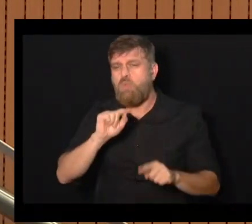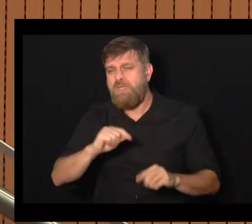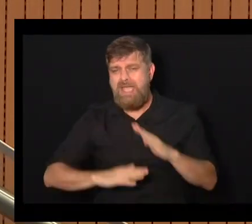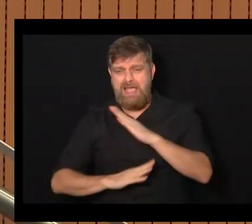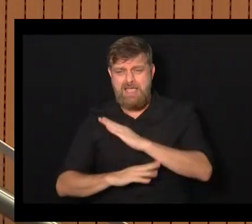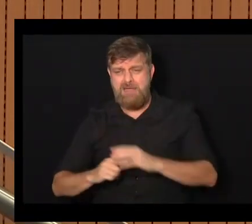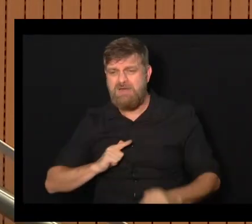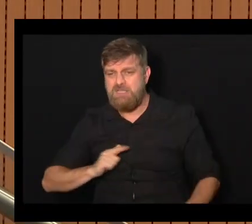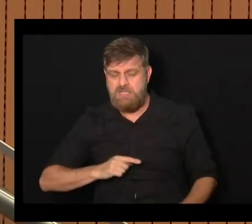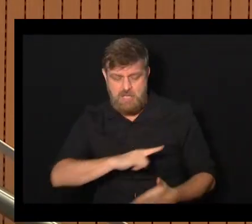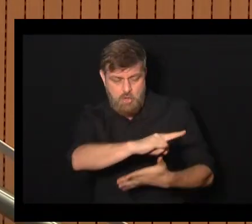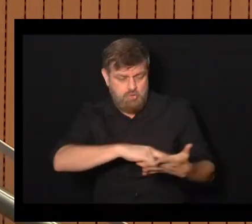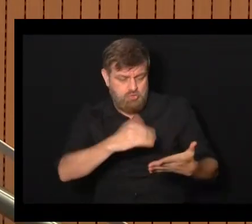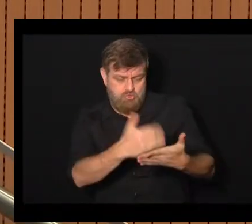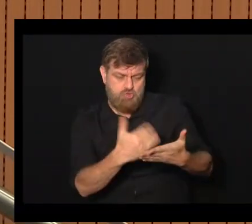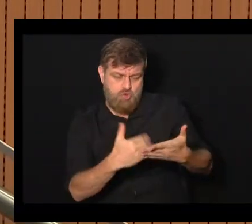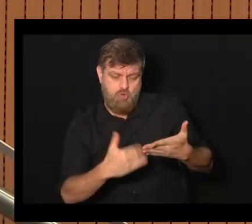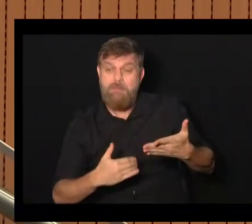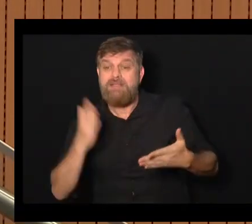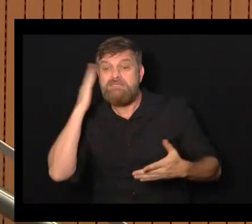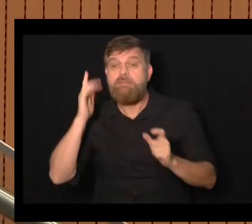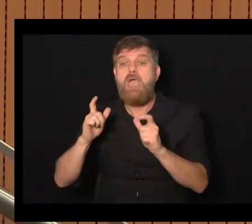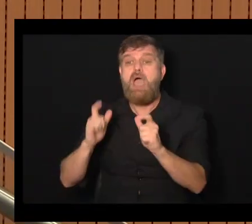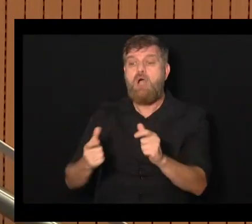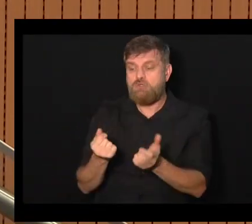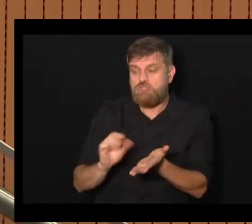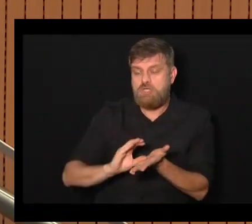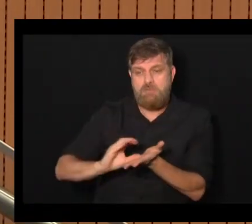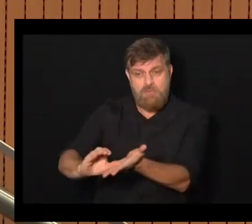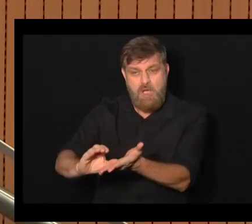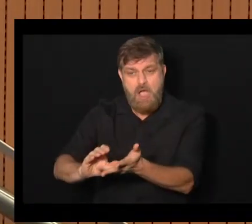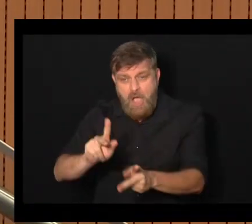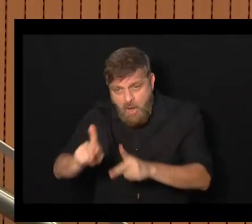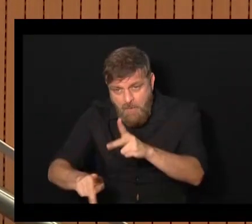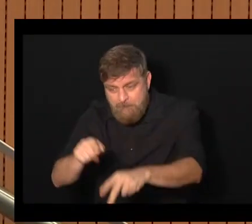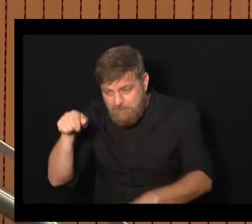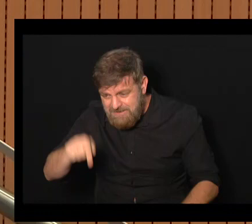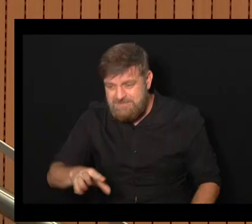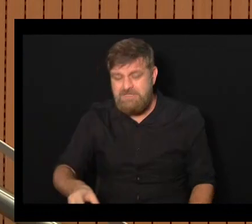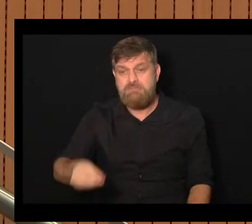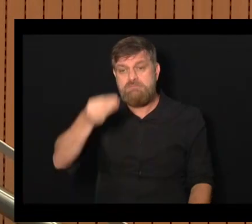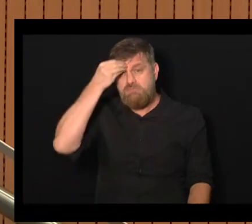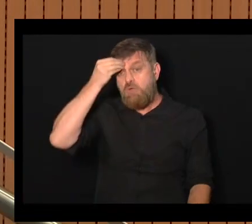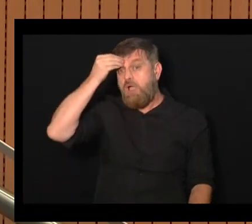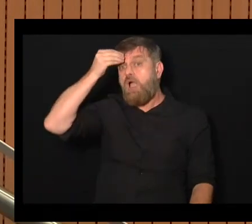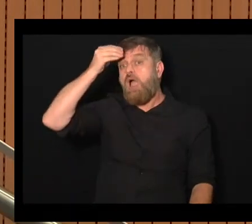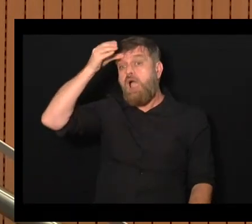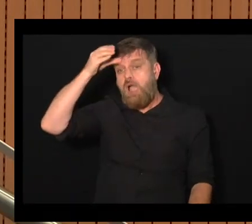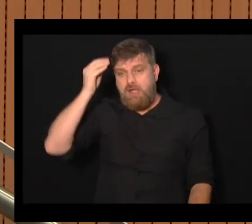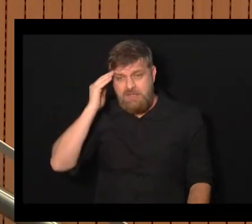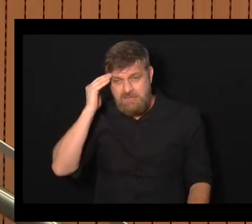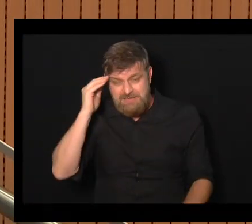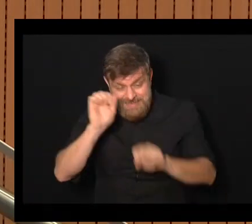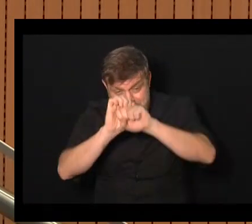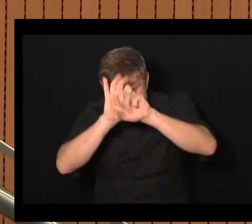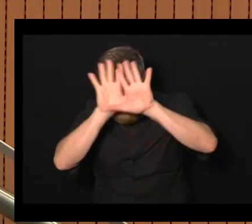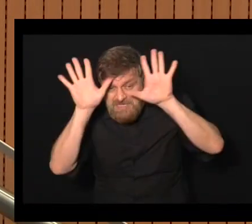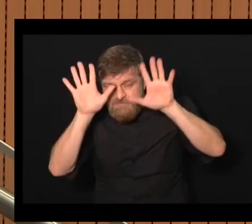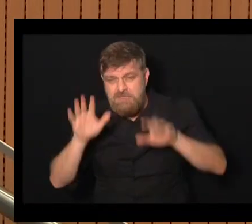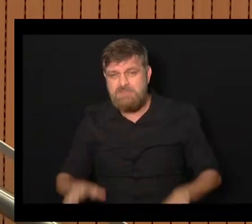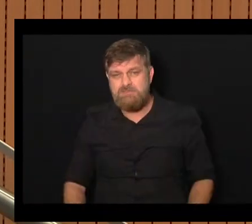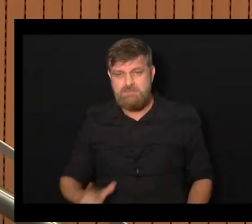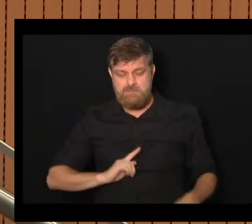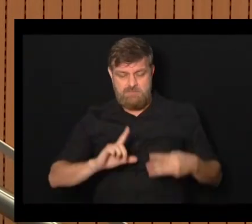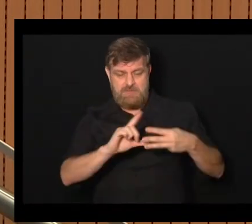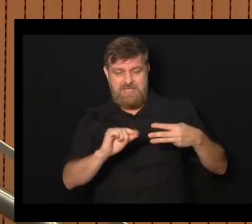Câmara receba um relatório do emprego do dinheiro, para que a população tenha ciência através do portal da transparência e que a